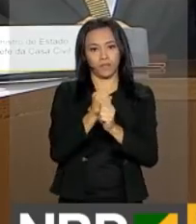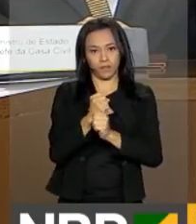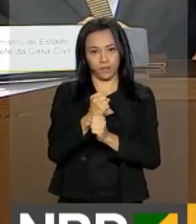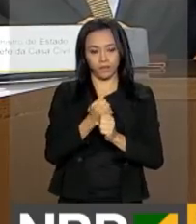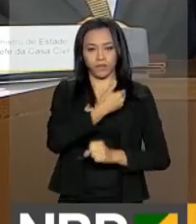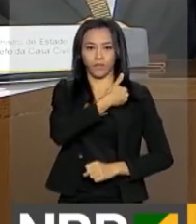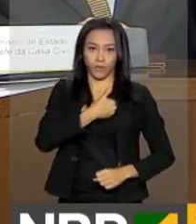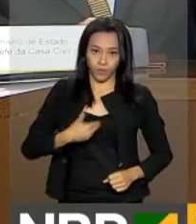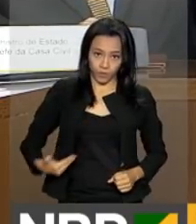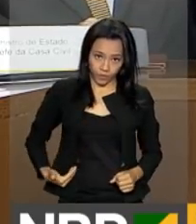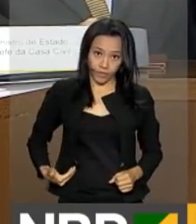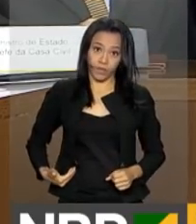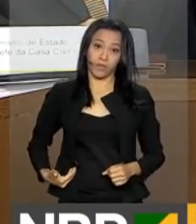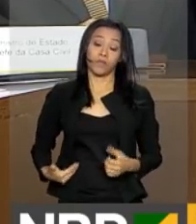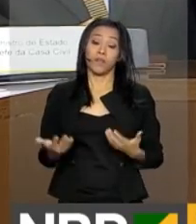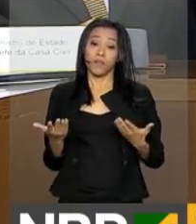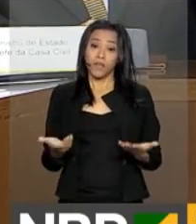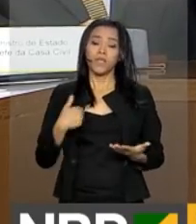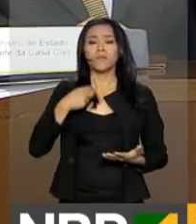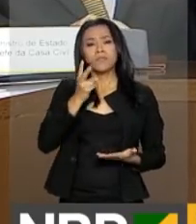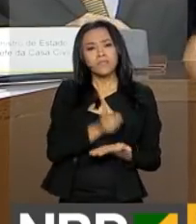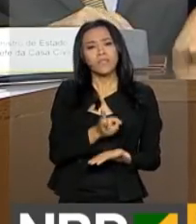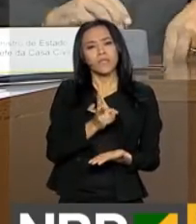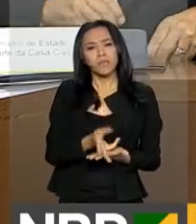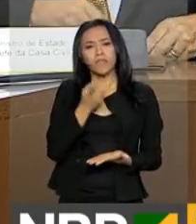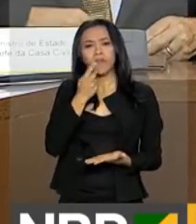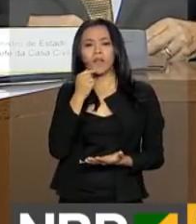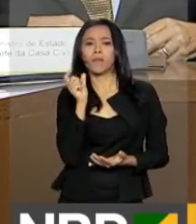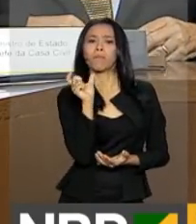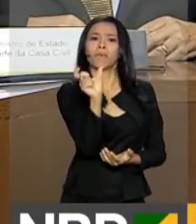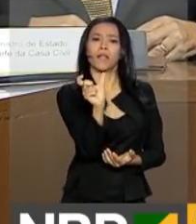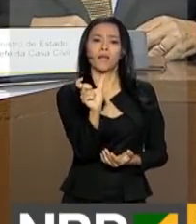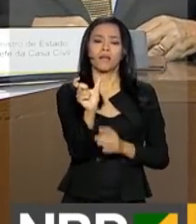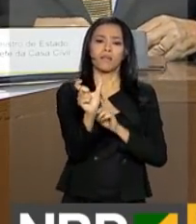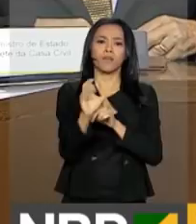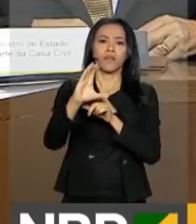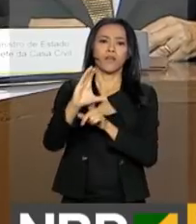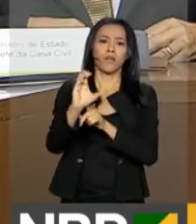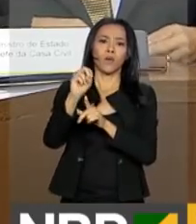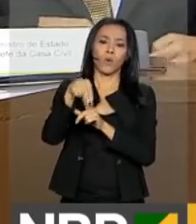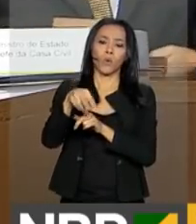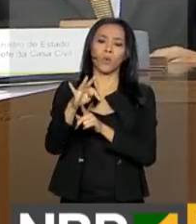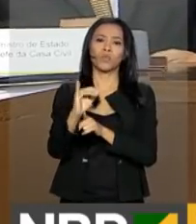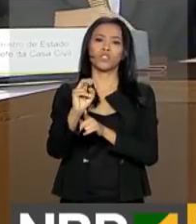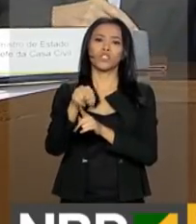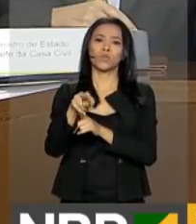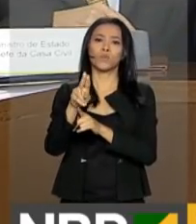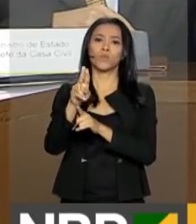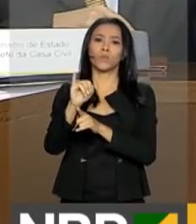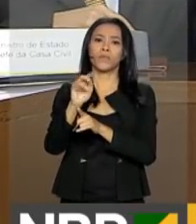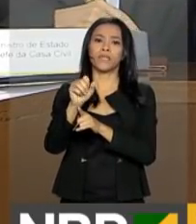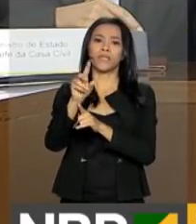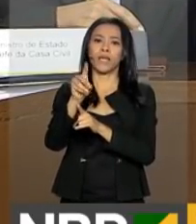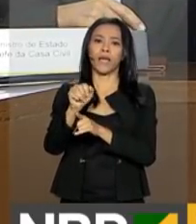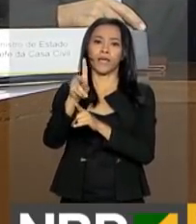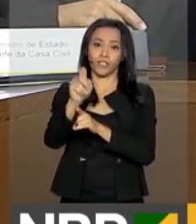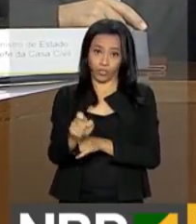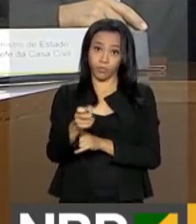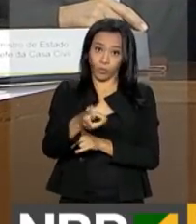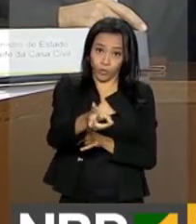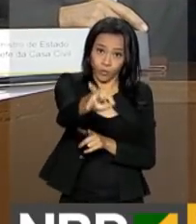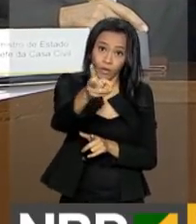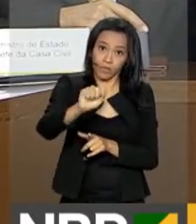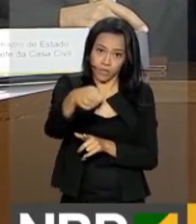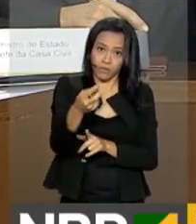governo eu ressalto muito a palavra continuidade porque às vezes um ministro pode chegar e e entender que